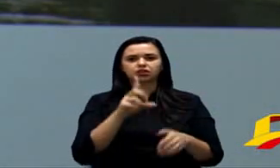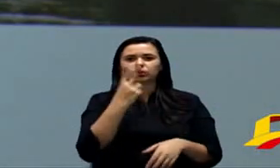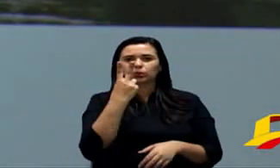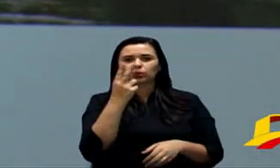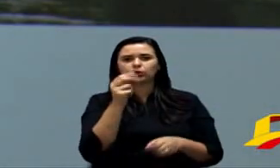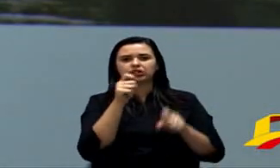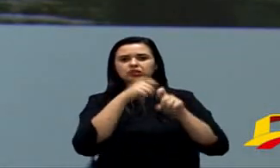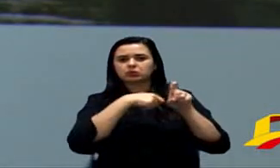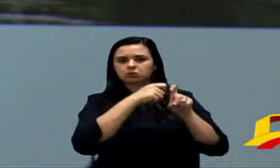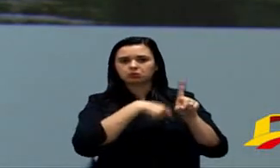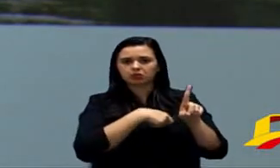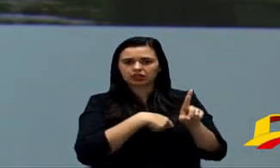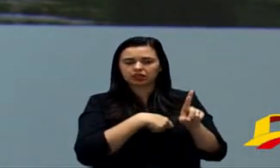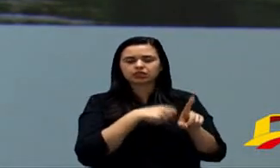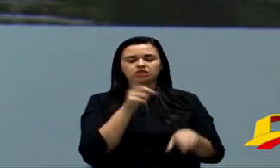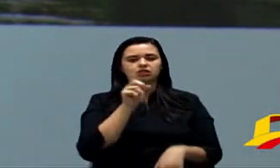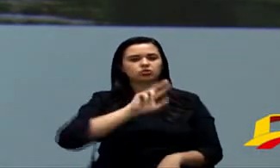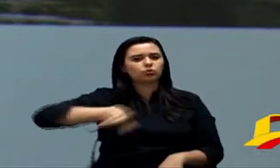ele não vai conseguir...